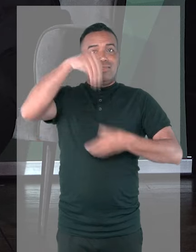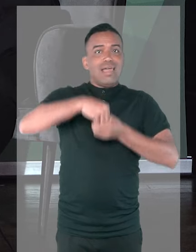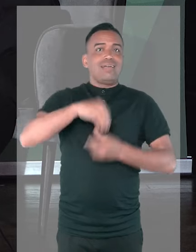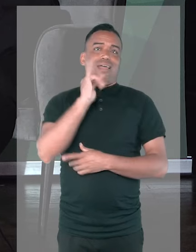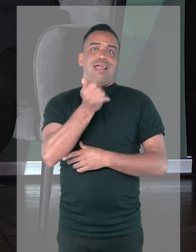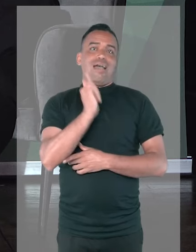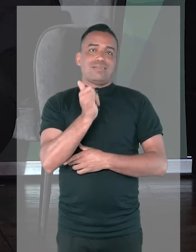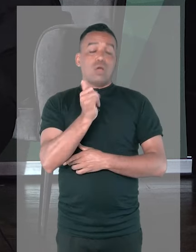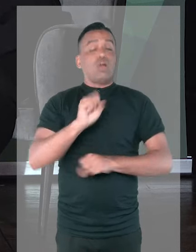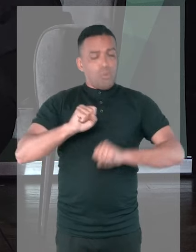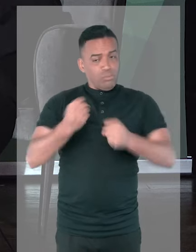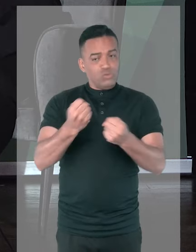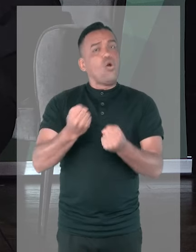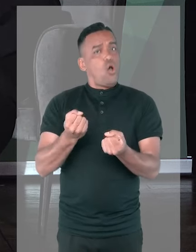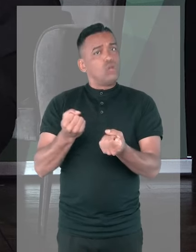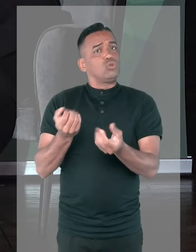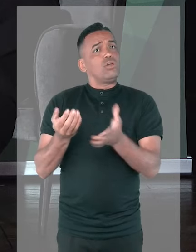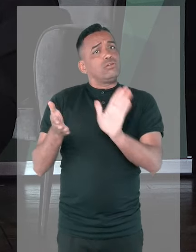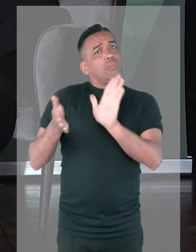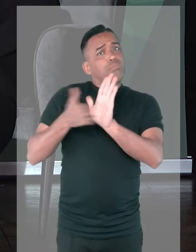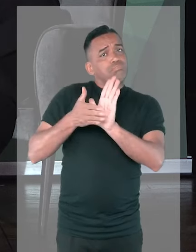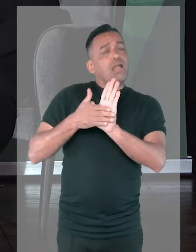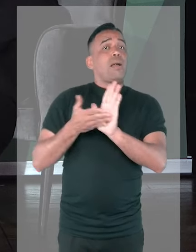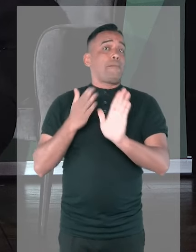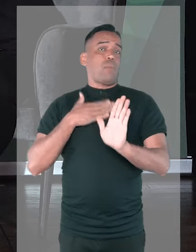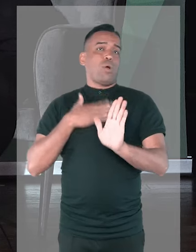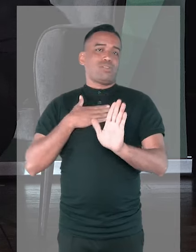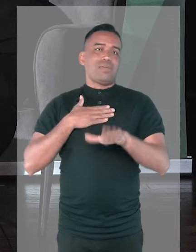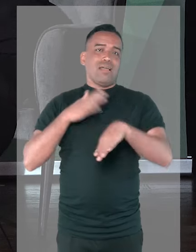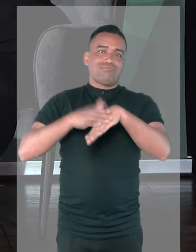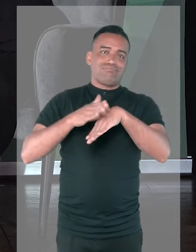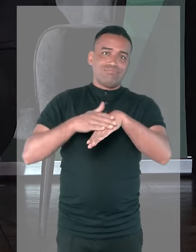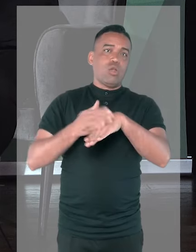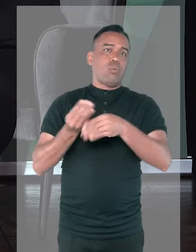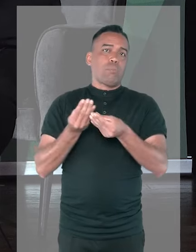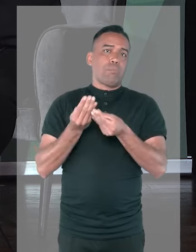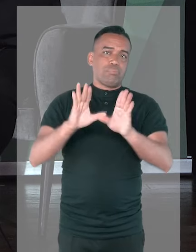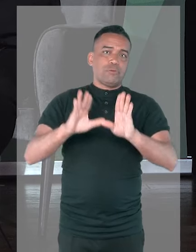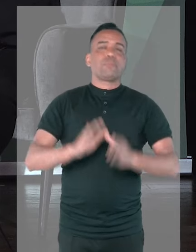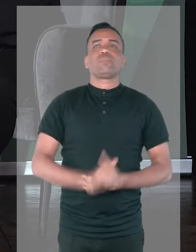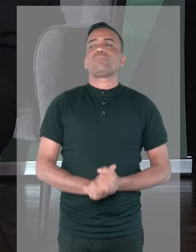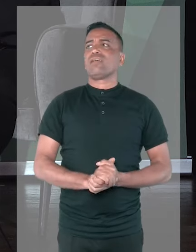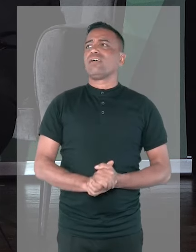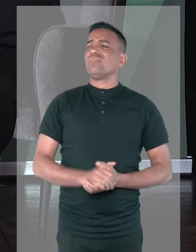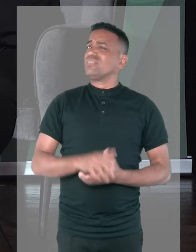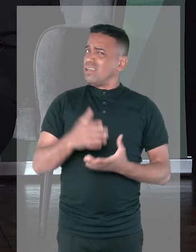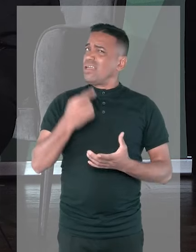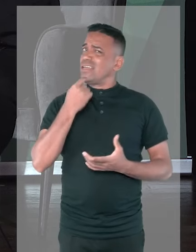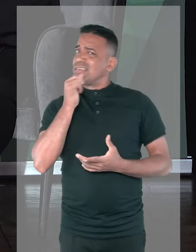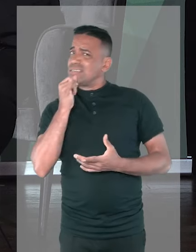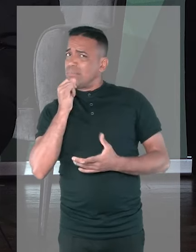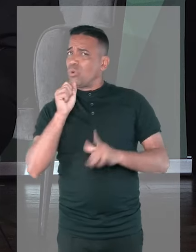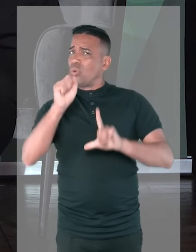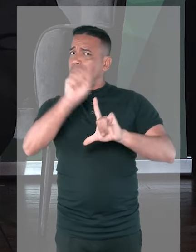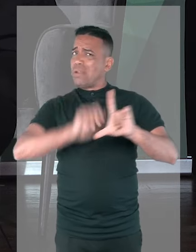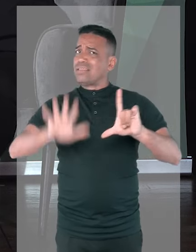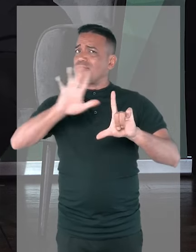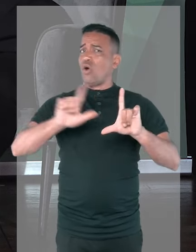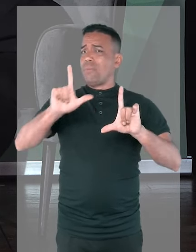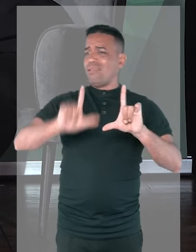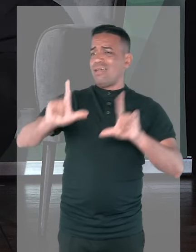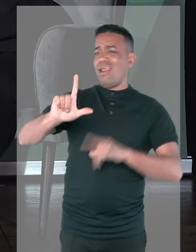daí que me esforço por isso. Querido, você considera que a questão das plataformas